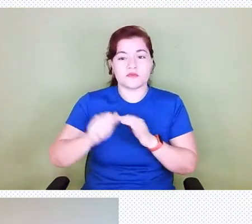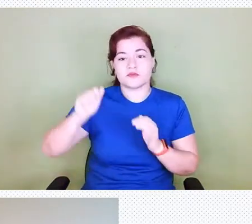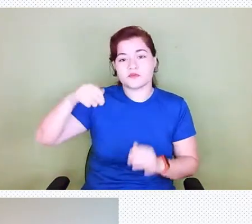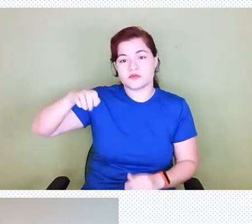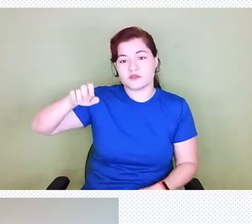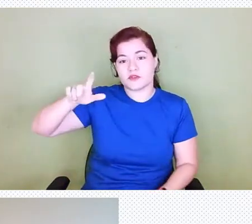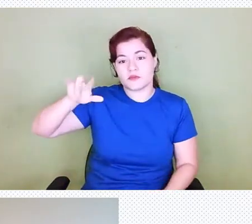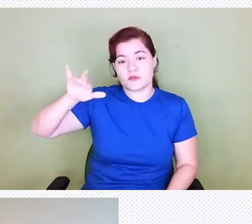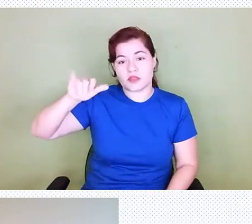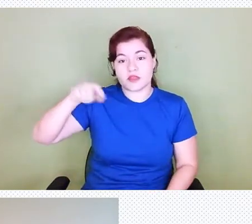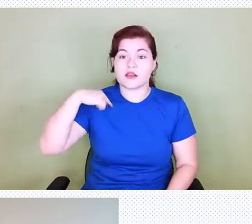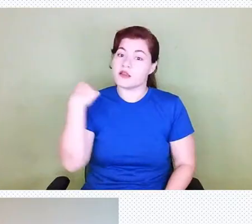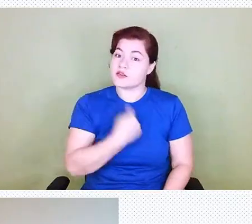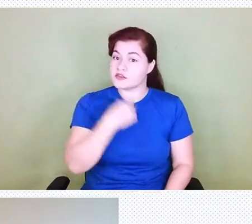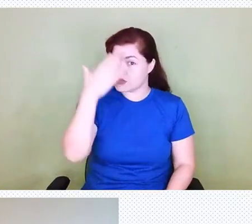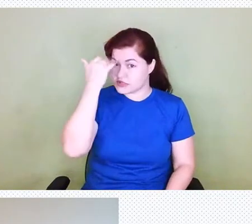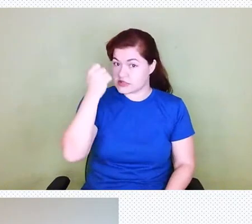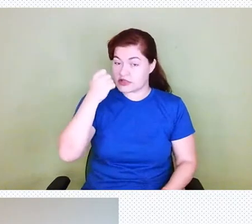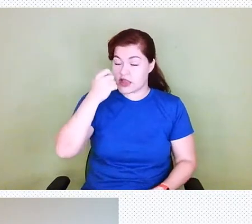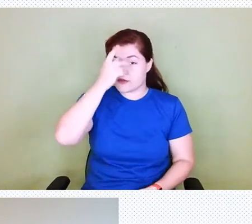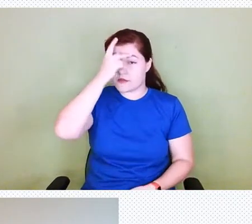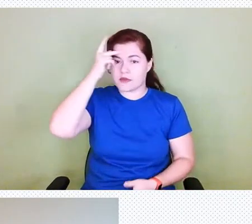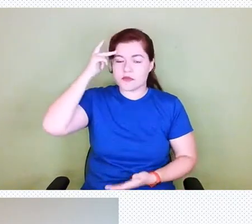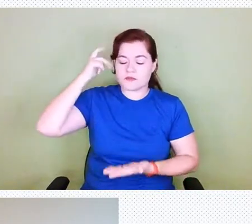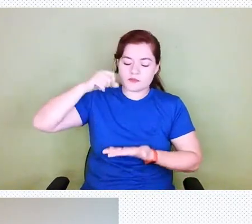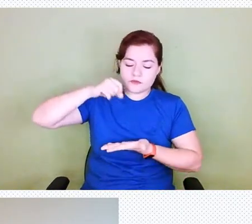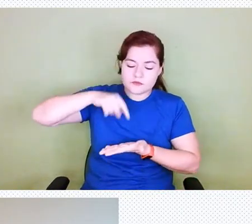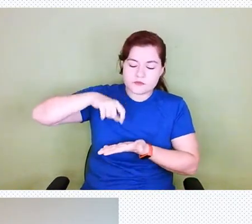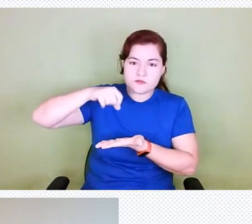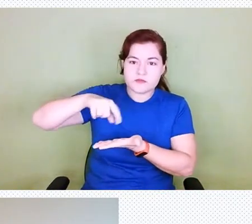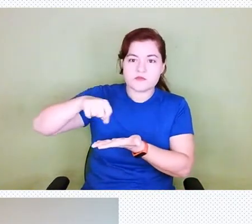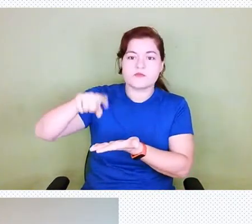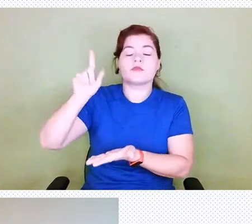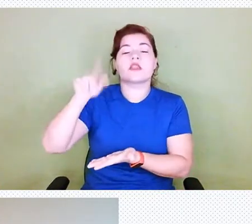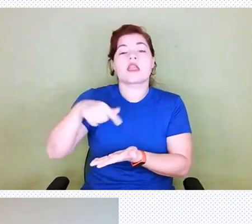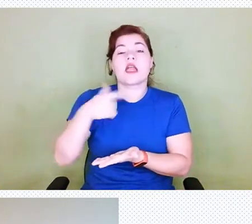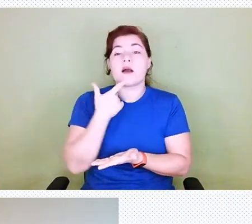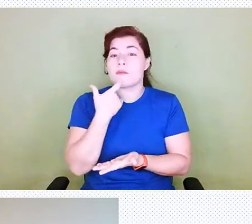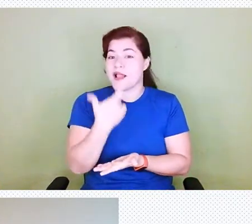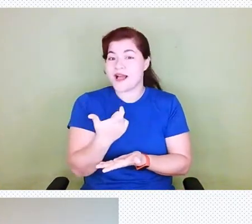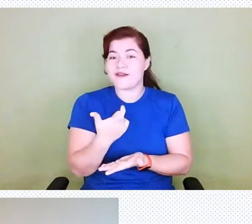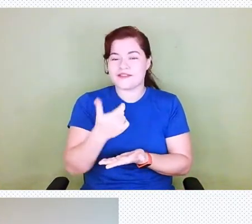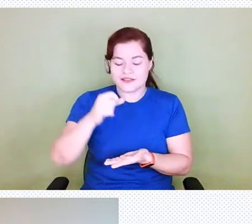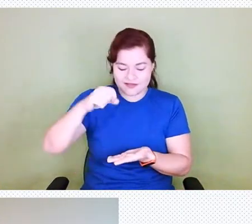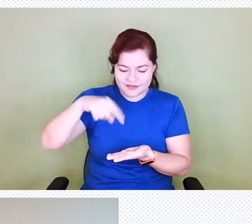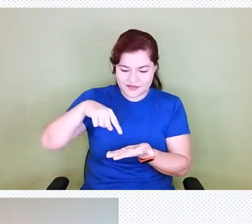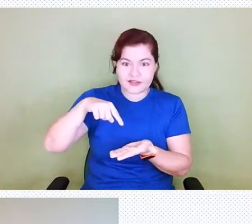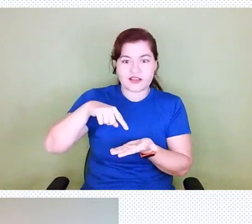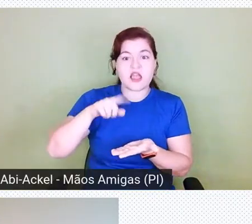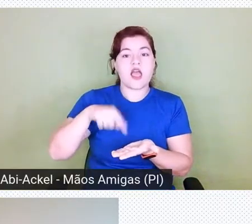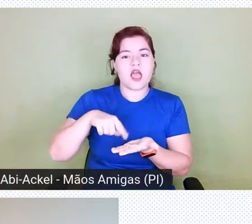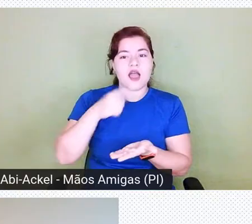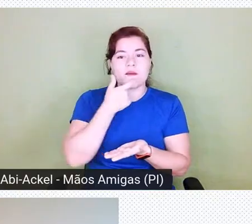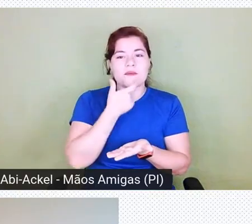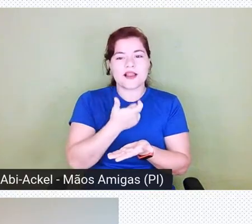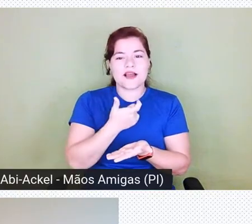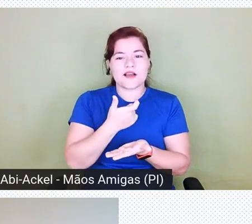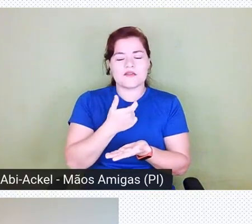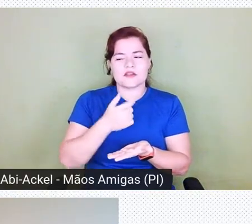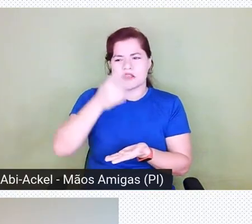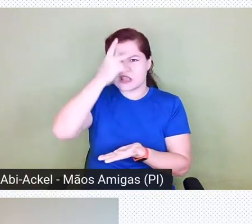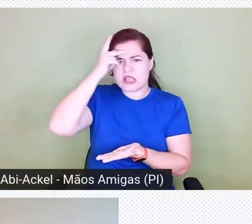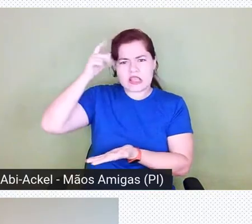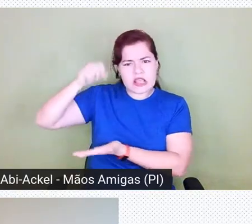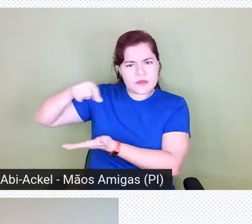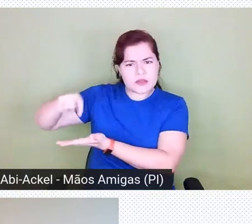que o semeador semeia a palavra, né? A semente é a palavra. O semeador é o Mestre Jesus